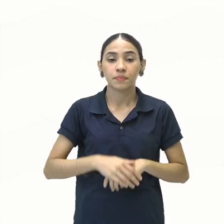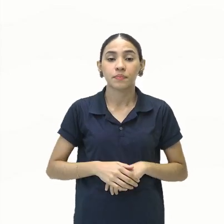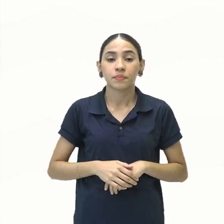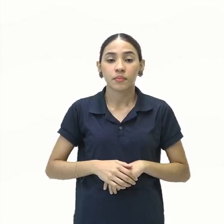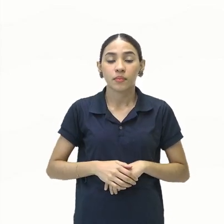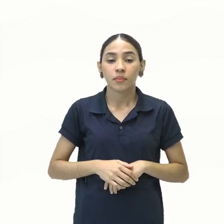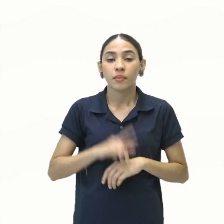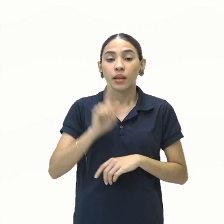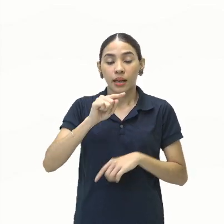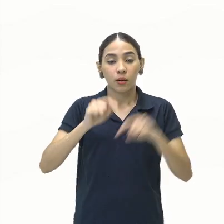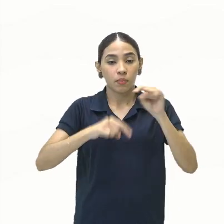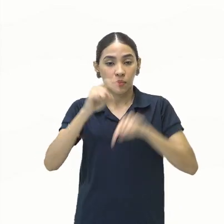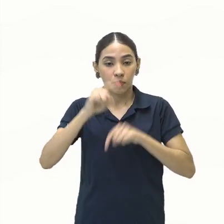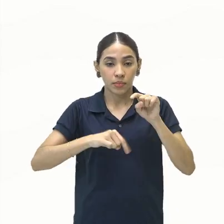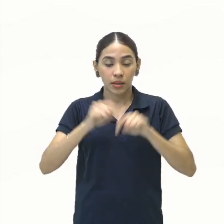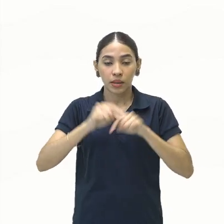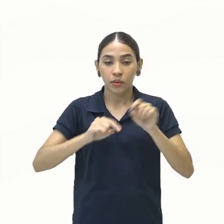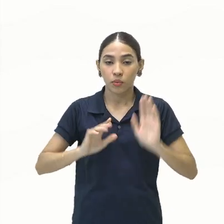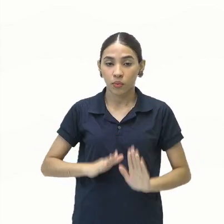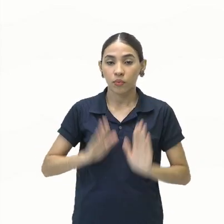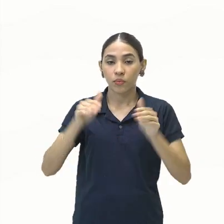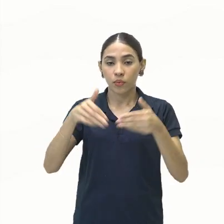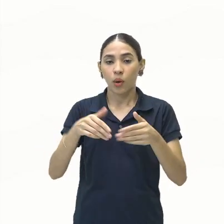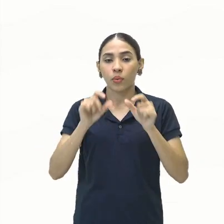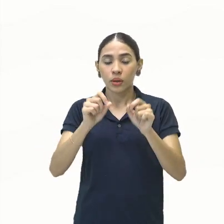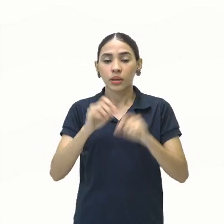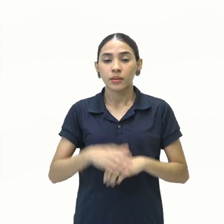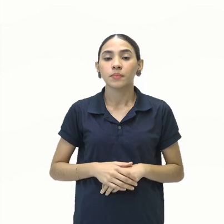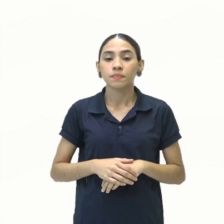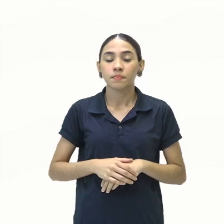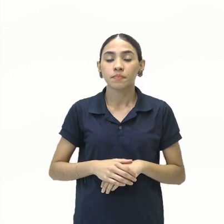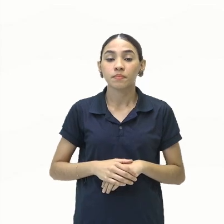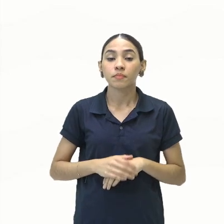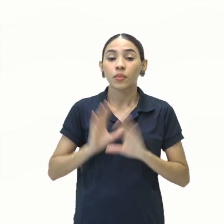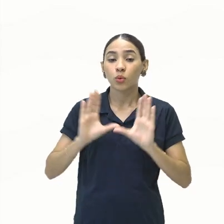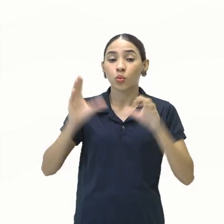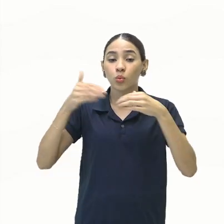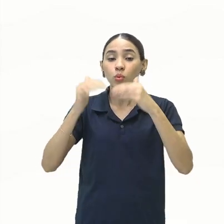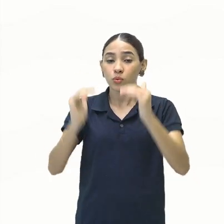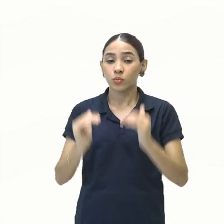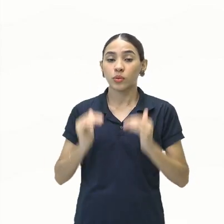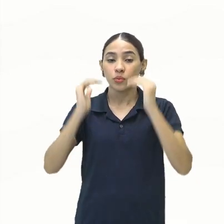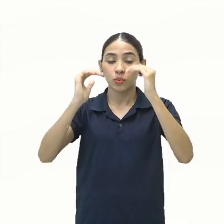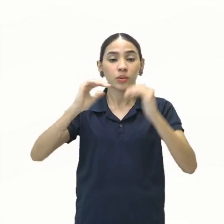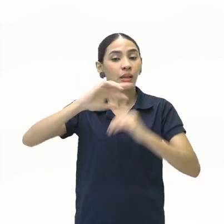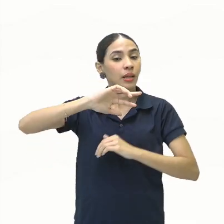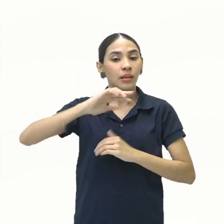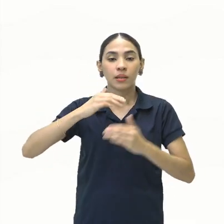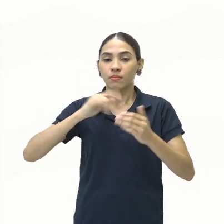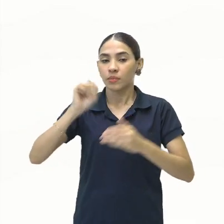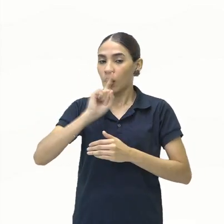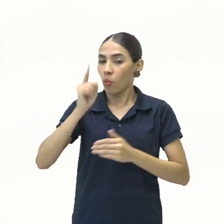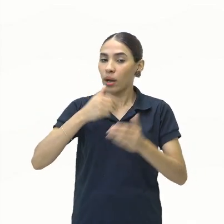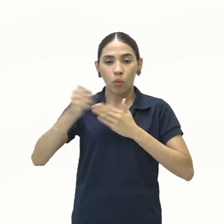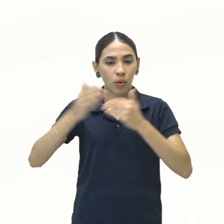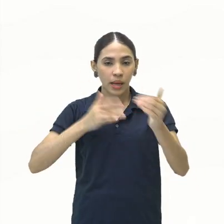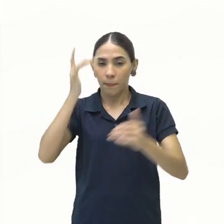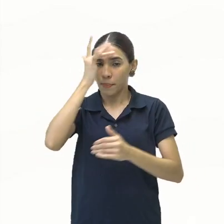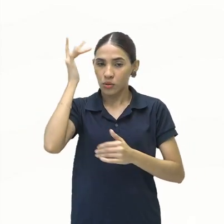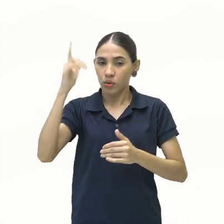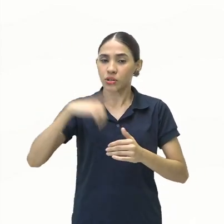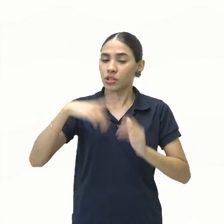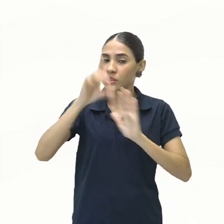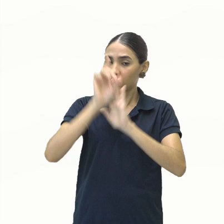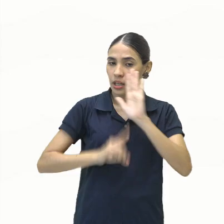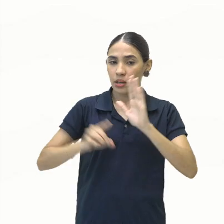é uma mercadoria concentrada nas mãos da elite colonial. Então, não era qualquer pessoa que tinha direito à